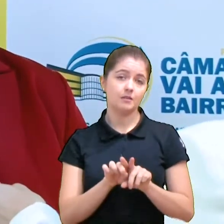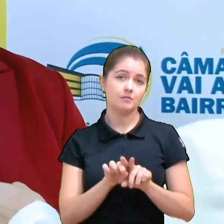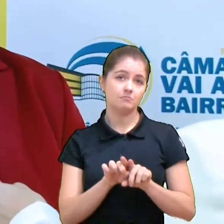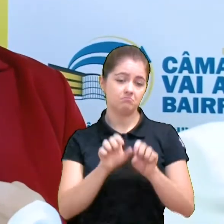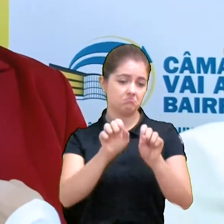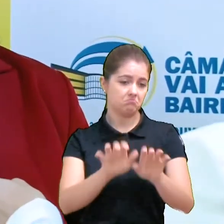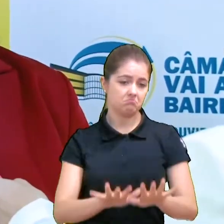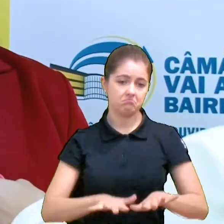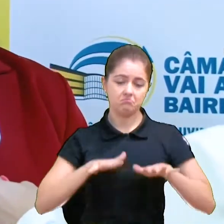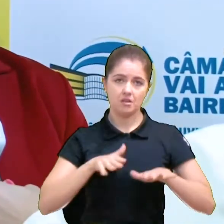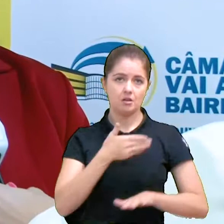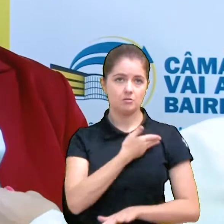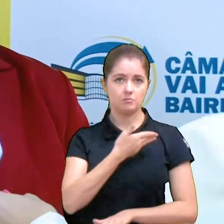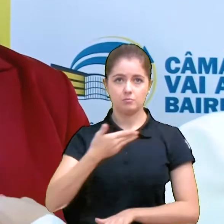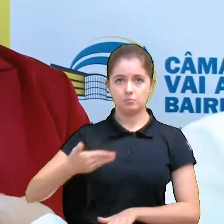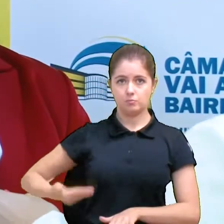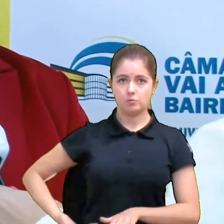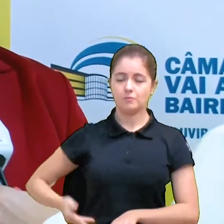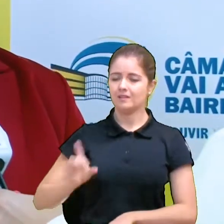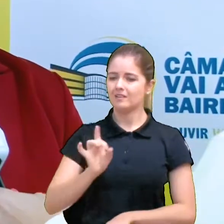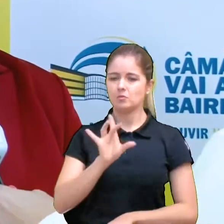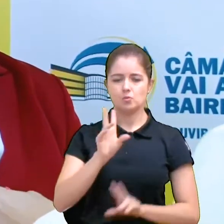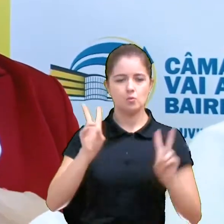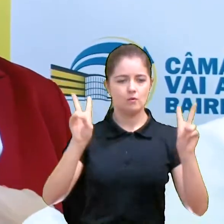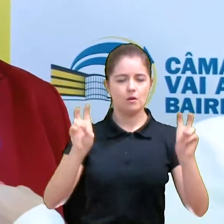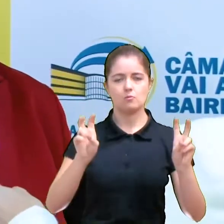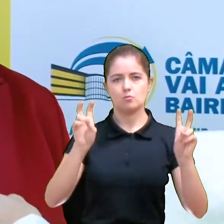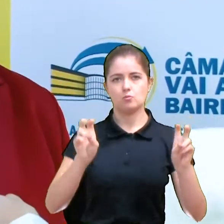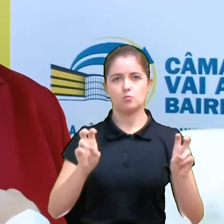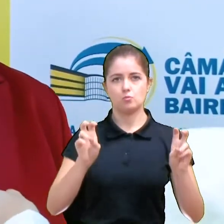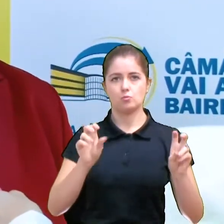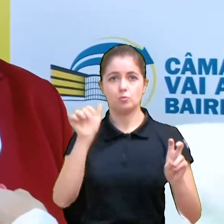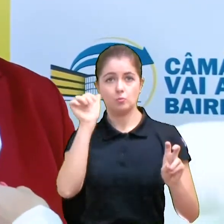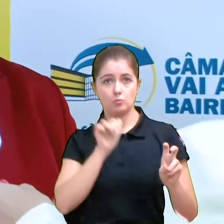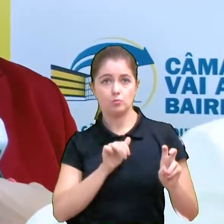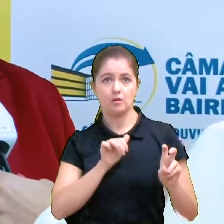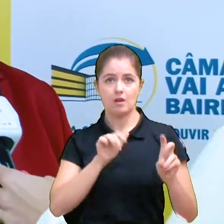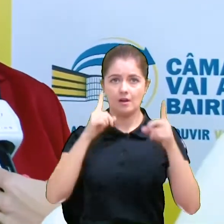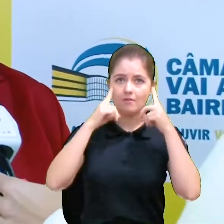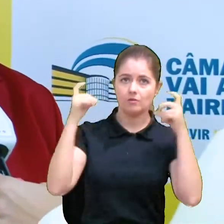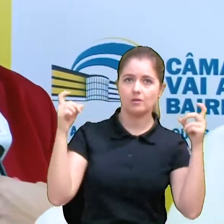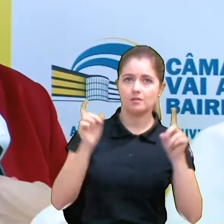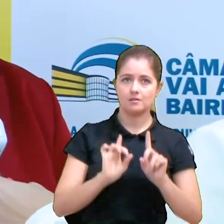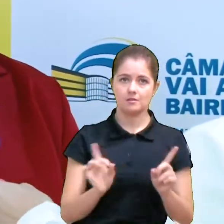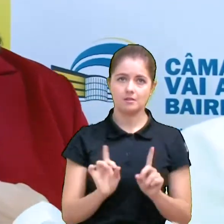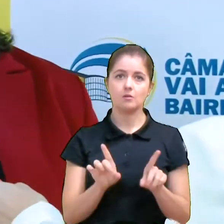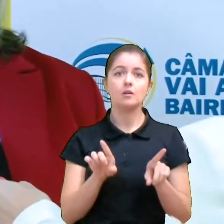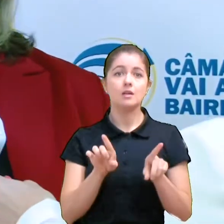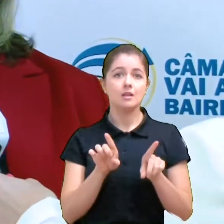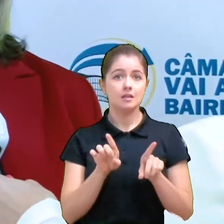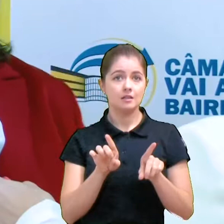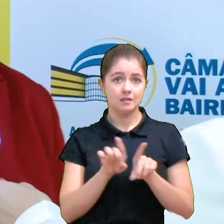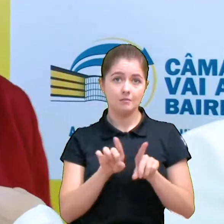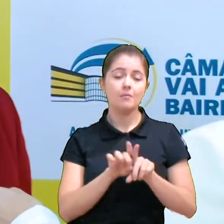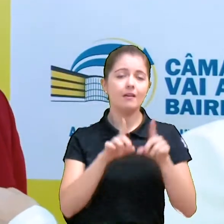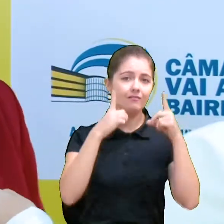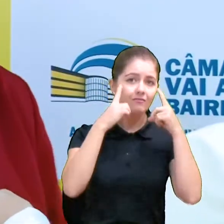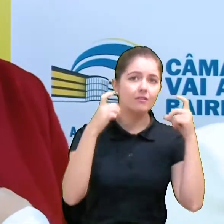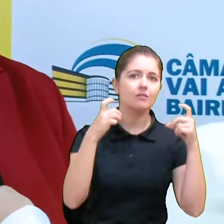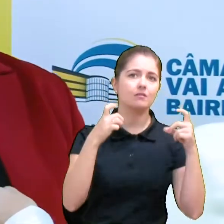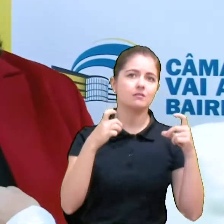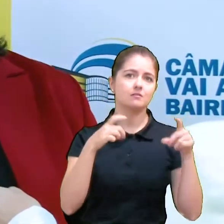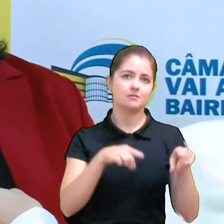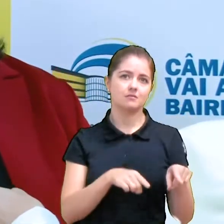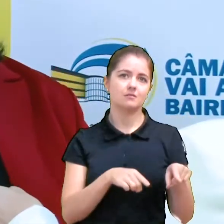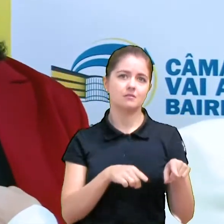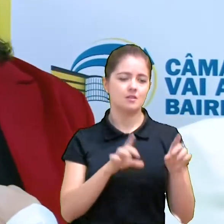tema relativo às mulheres, não só na questão da violência. Hoje nós temos uma subcomissão que trata da questão da violência à mulher, né,